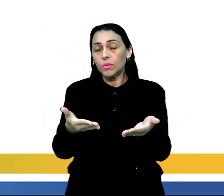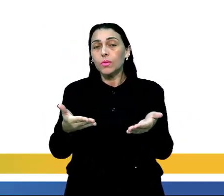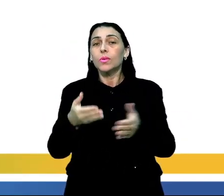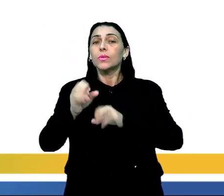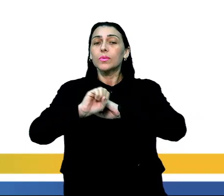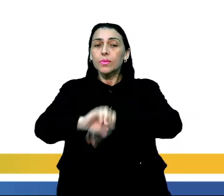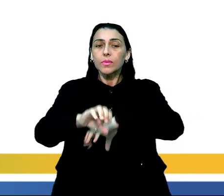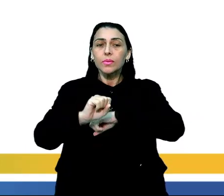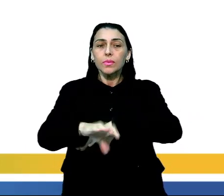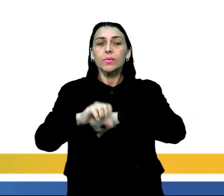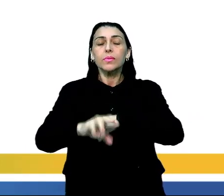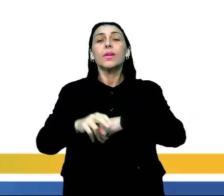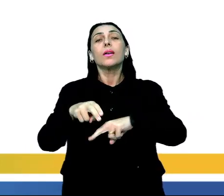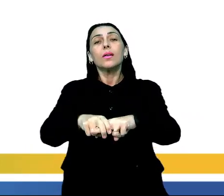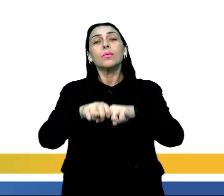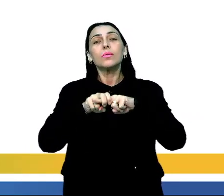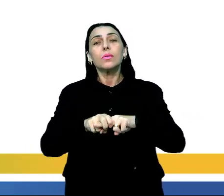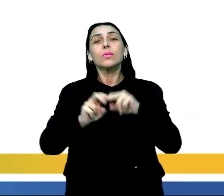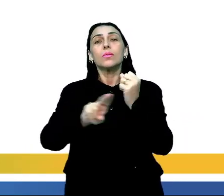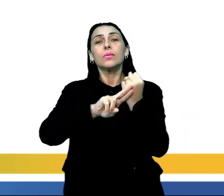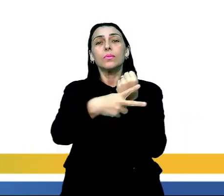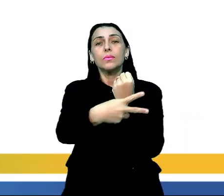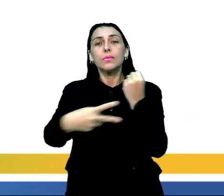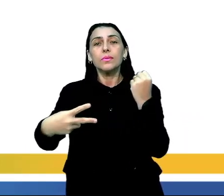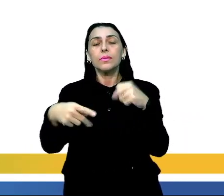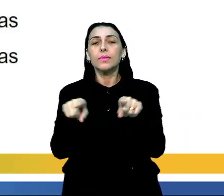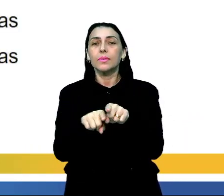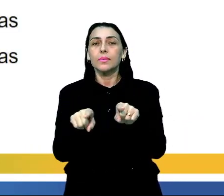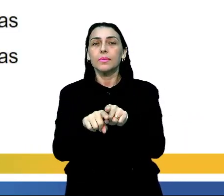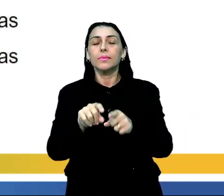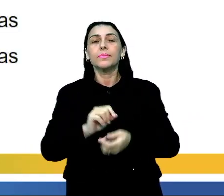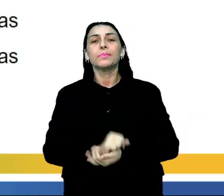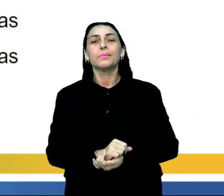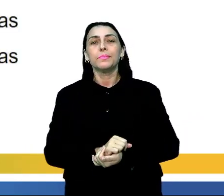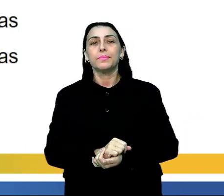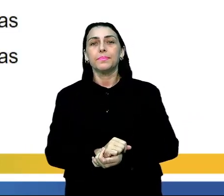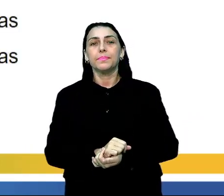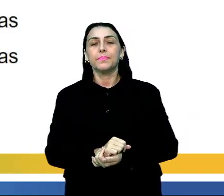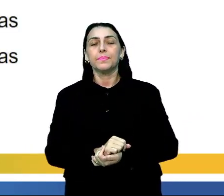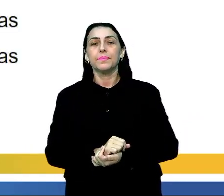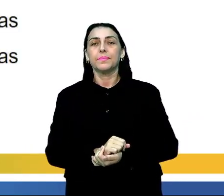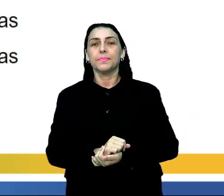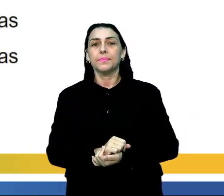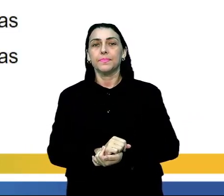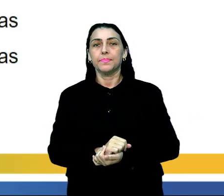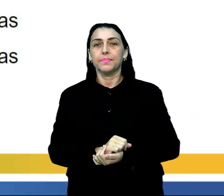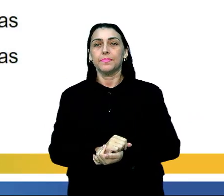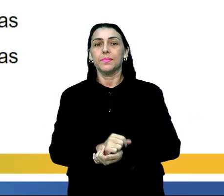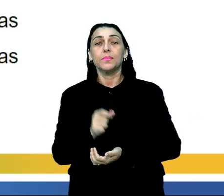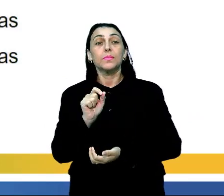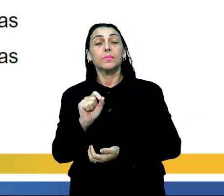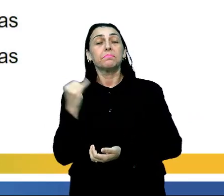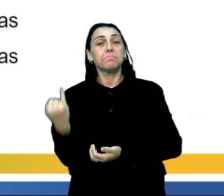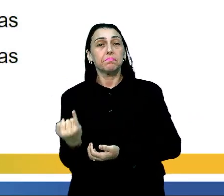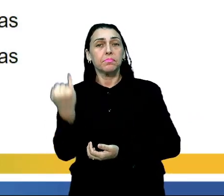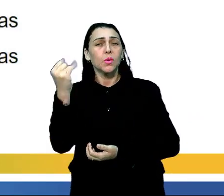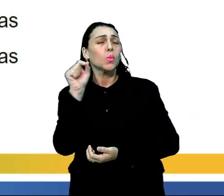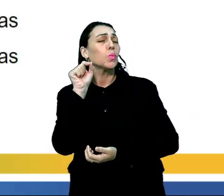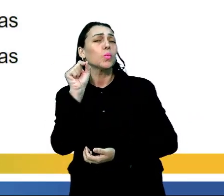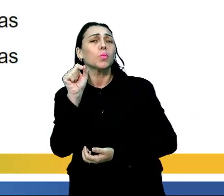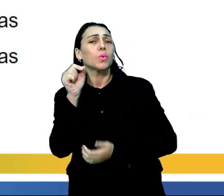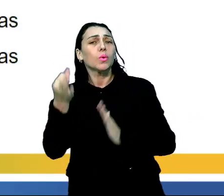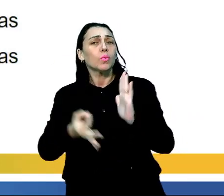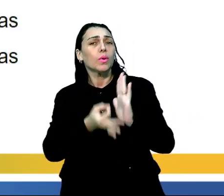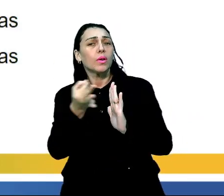estaremos estudando argumento de causa e consequência. Então vamos ao que interessa. O que é